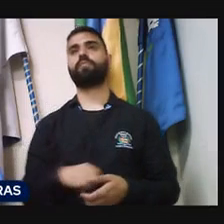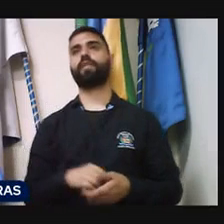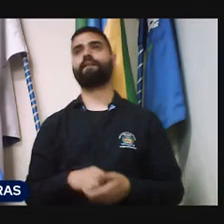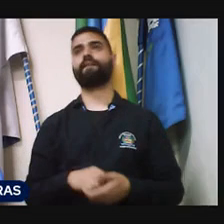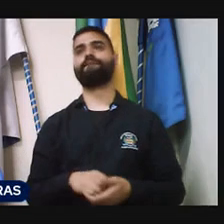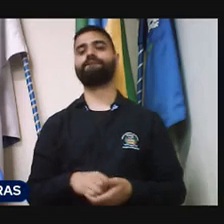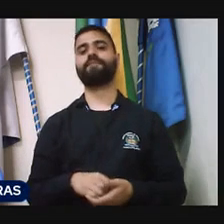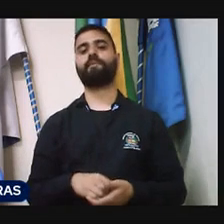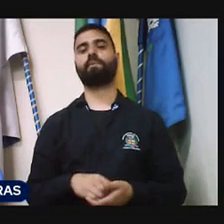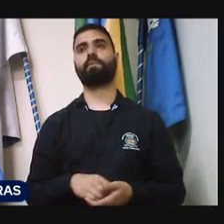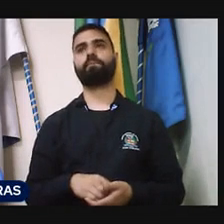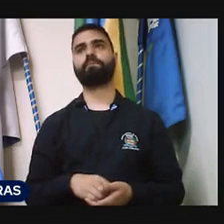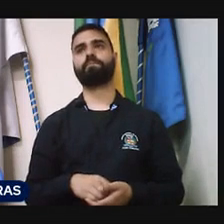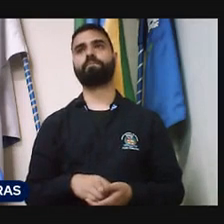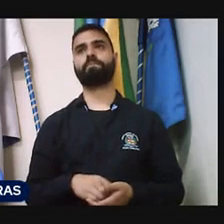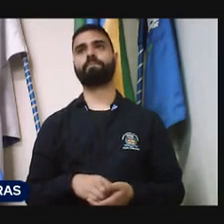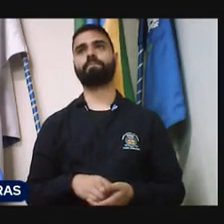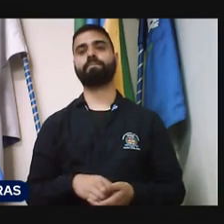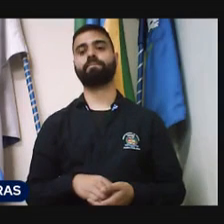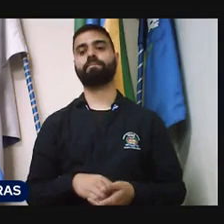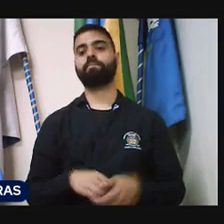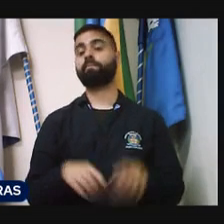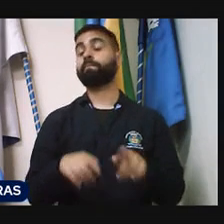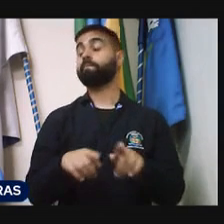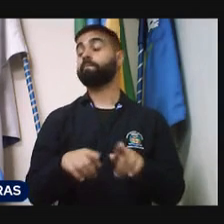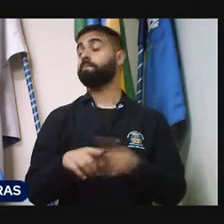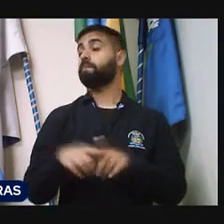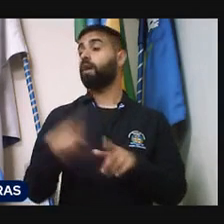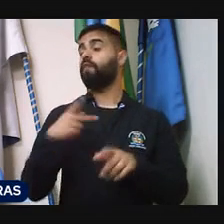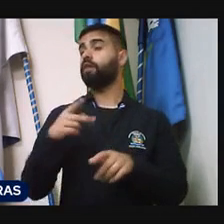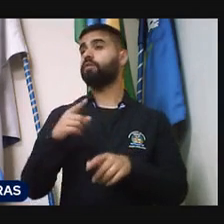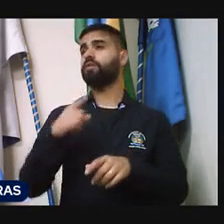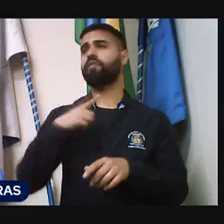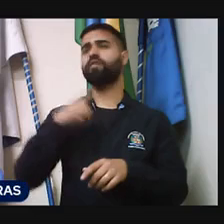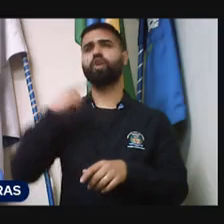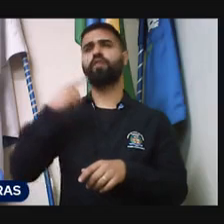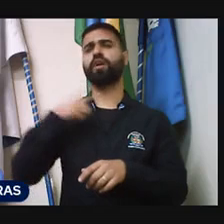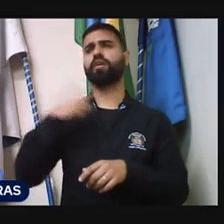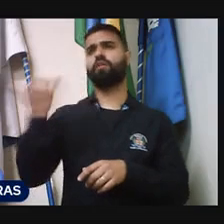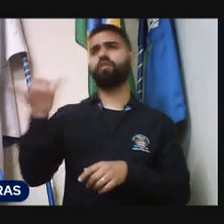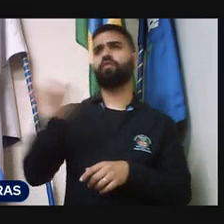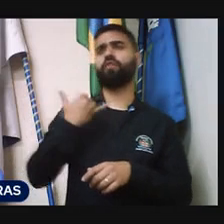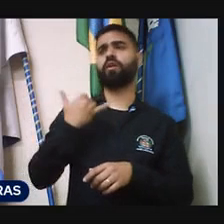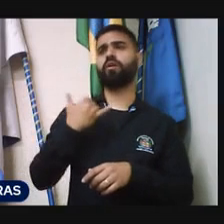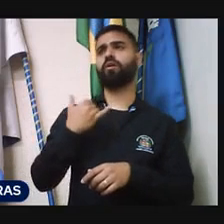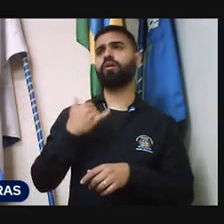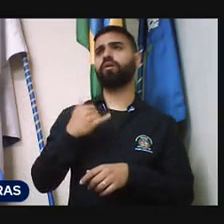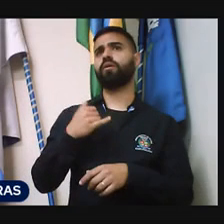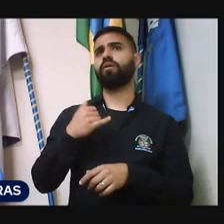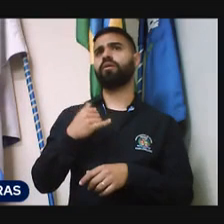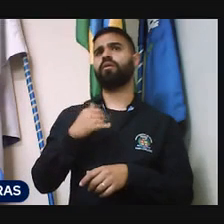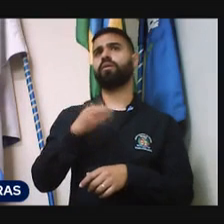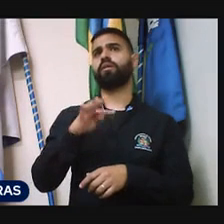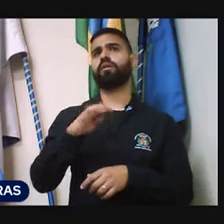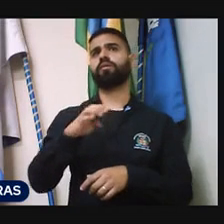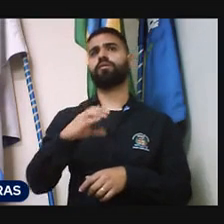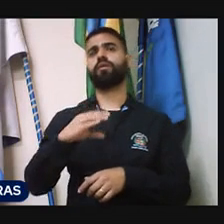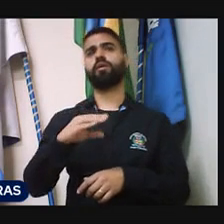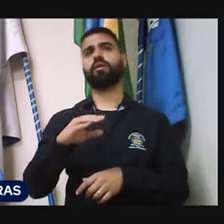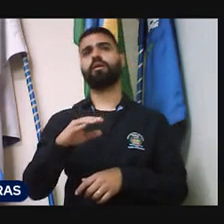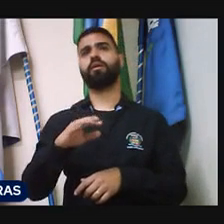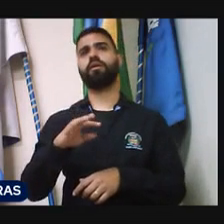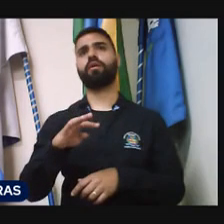também esteve presente falando comigo e nós Recebemos a notícia que o Tribunal Regional do Trabalho determinou o fechamento